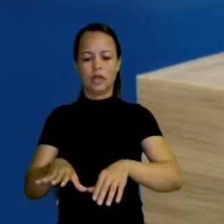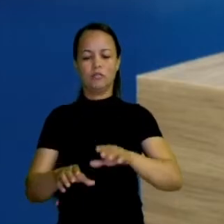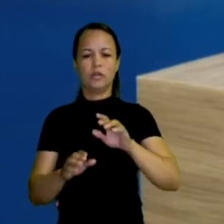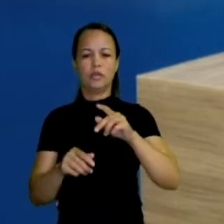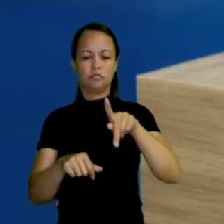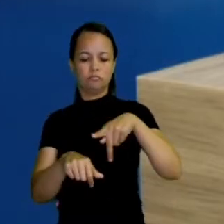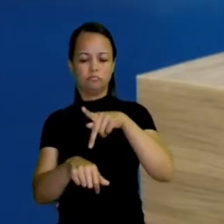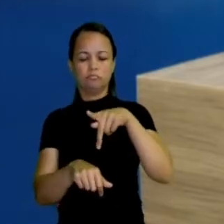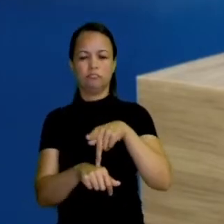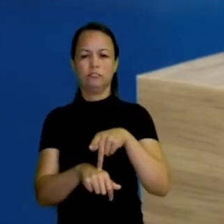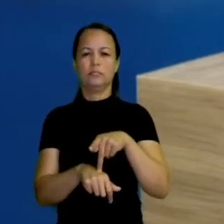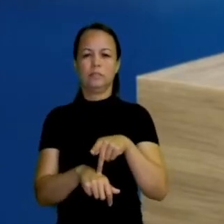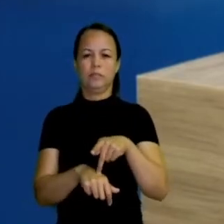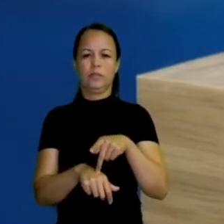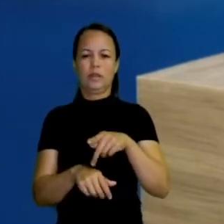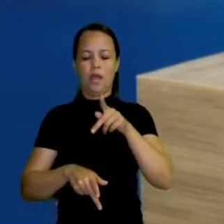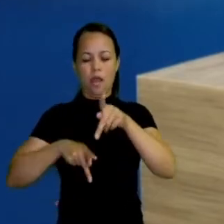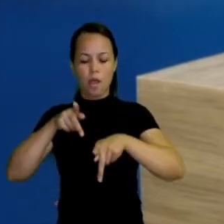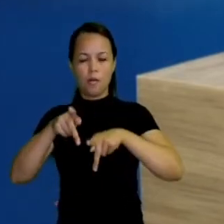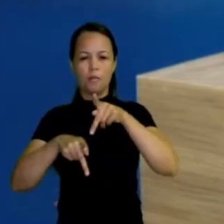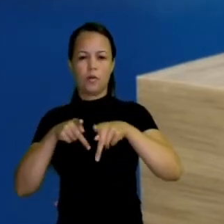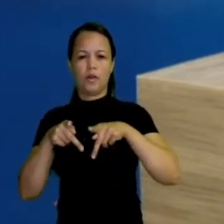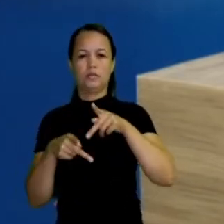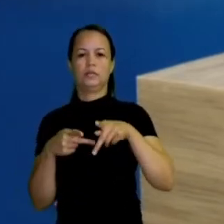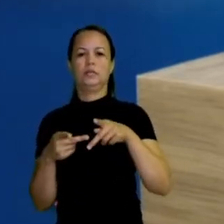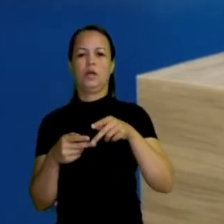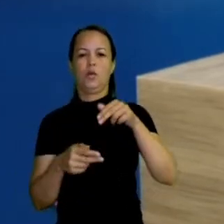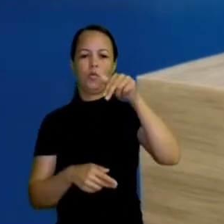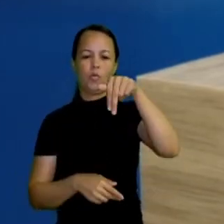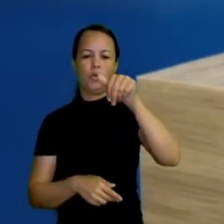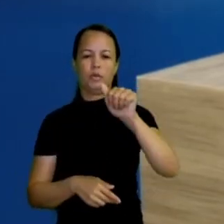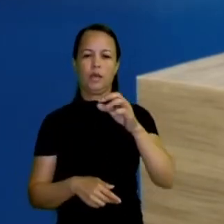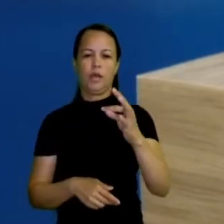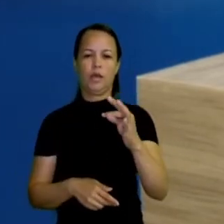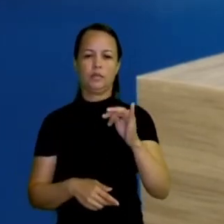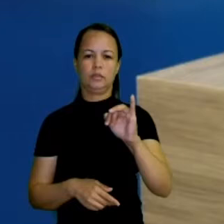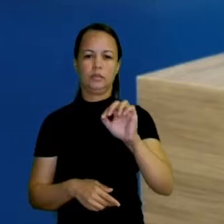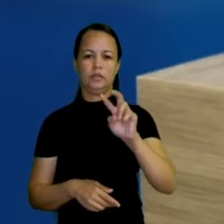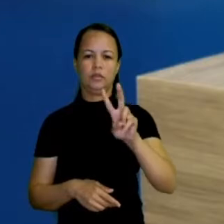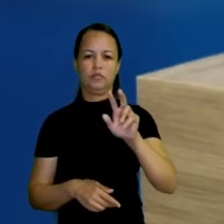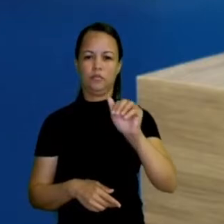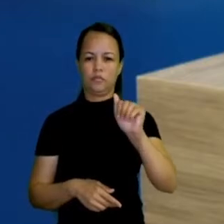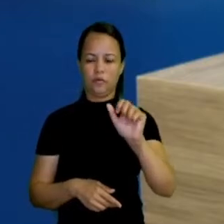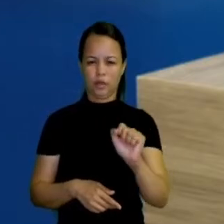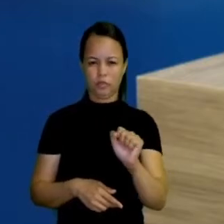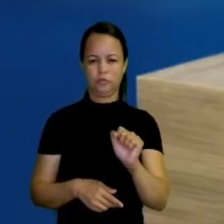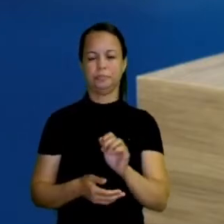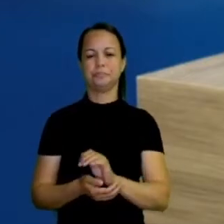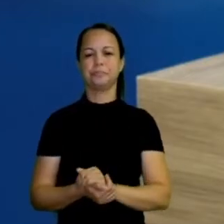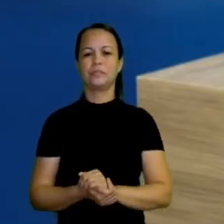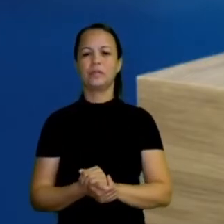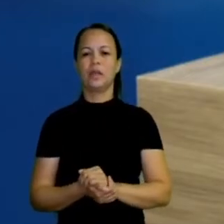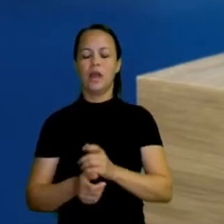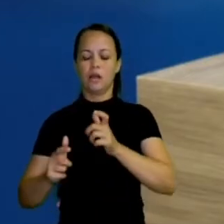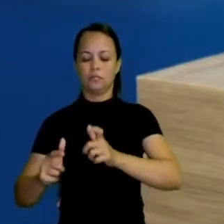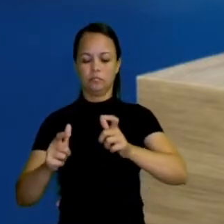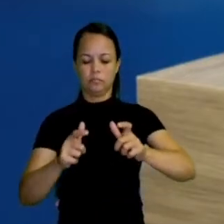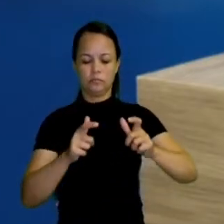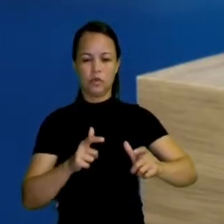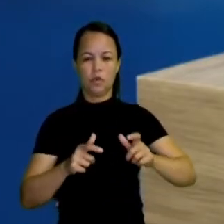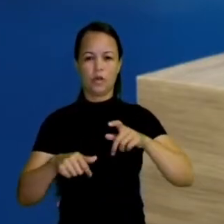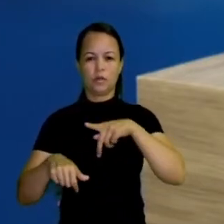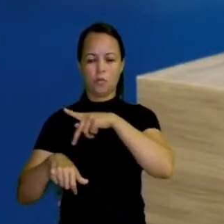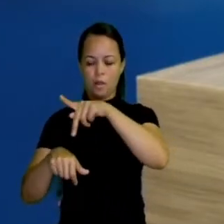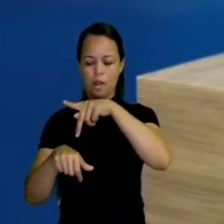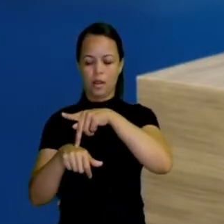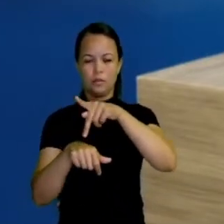tá certo? Era a população nativa, eles são chamados de nativos. Cada local, cada país teve